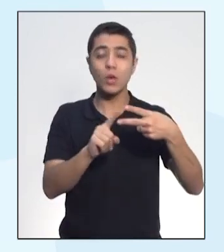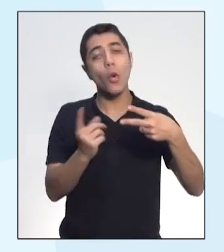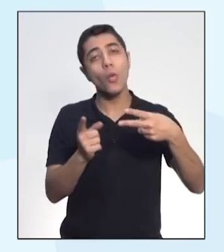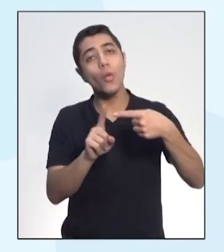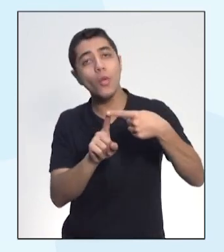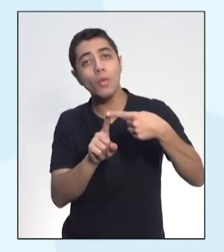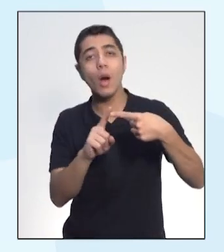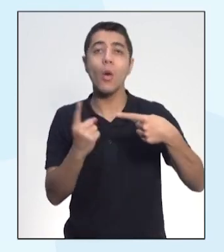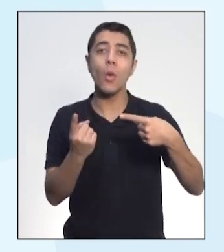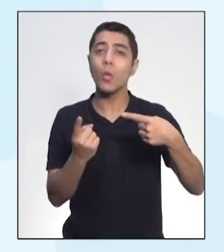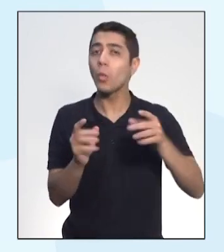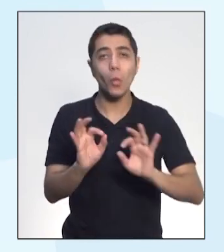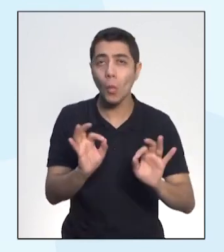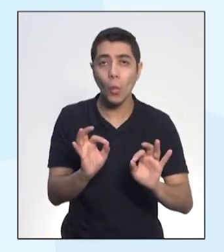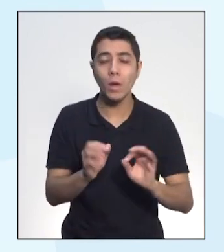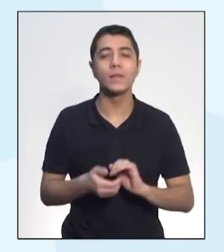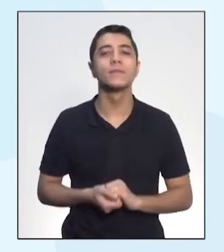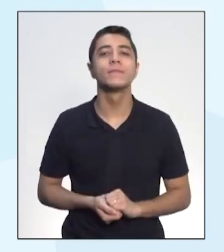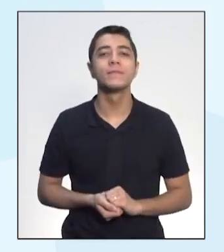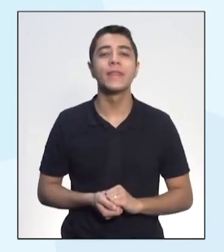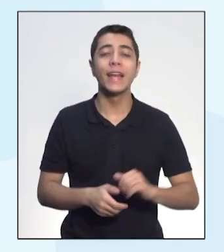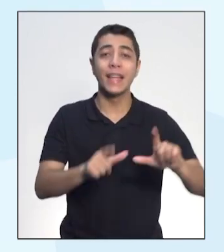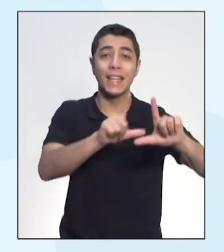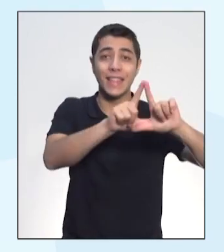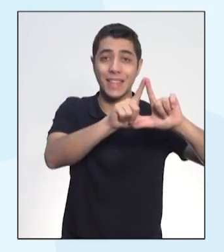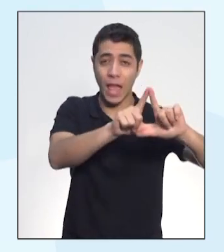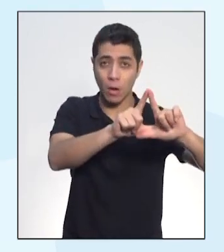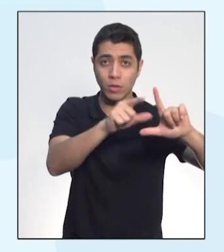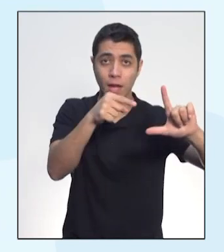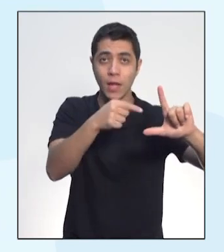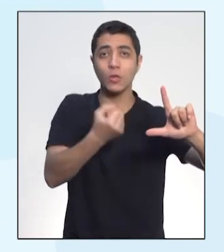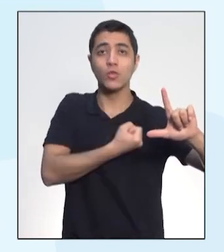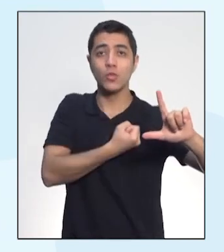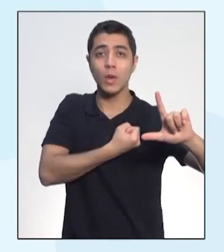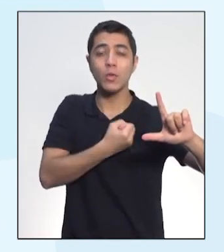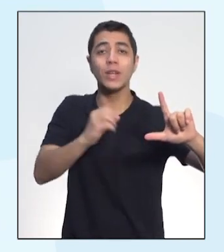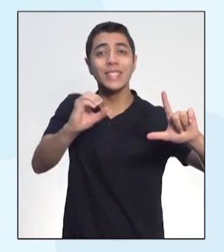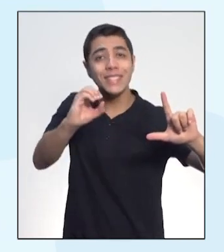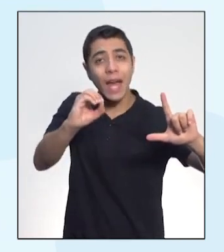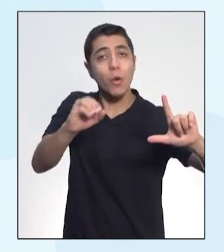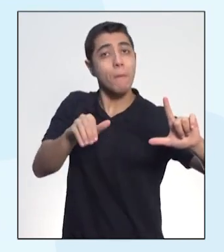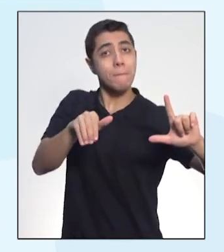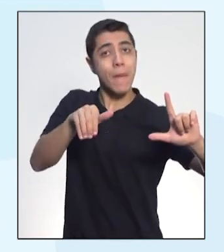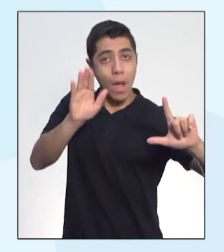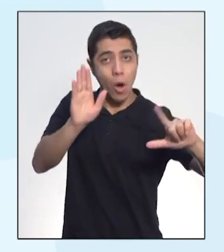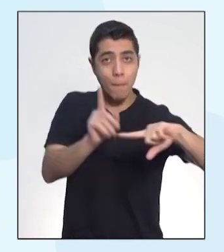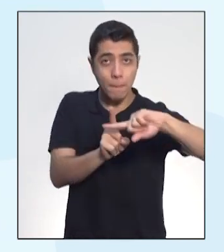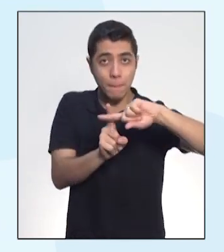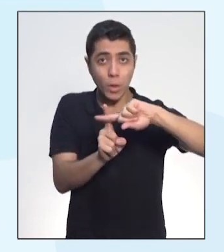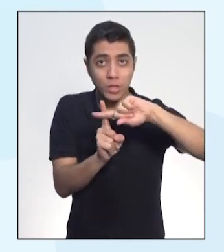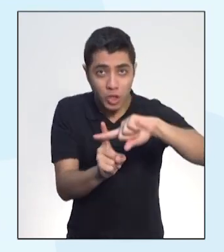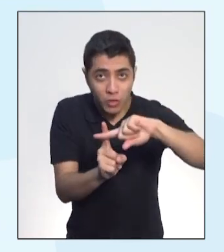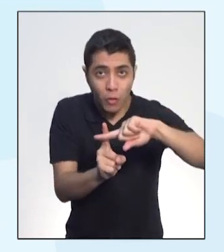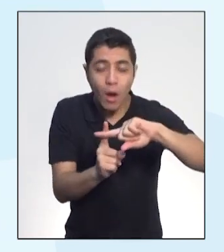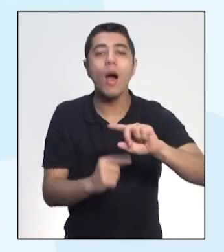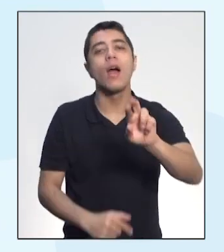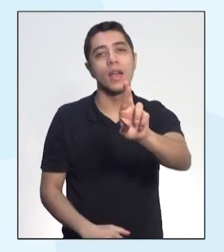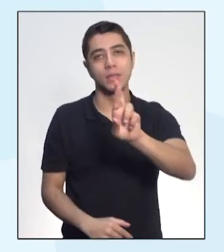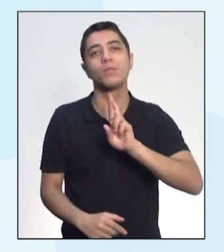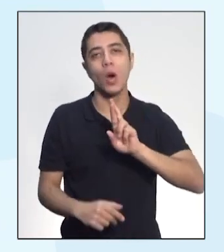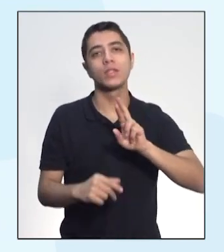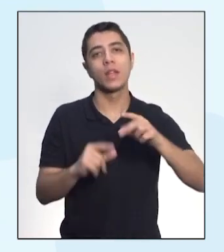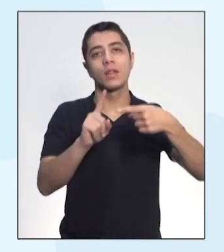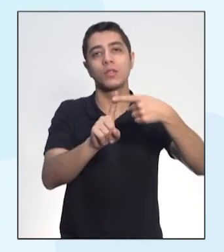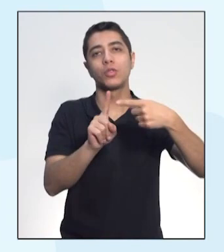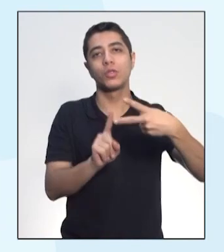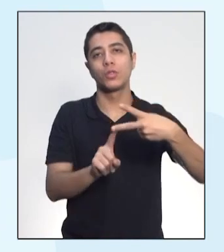que 0, ou seja, quando o delta é um número positivo, você encontra 2 valores diferentes como resposta. Então, se você